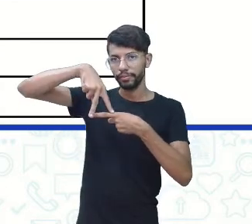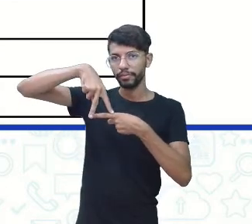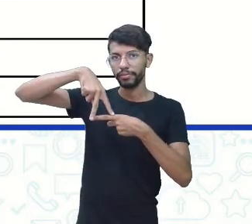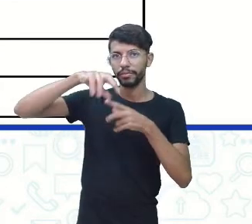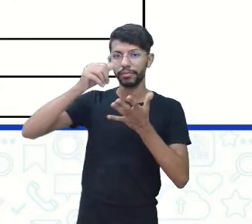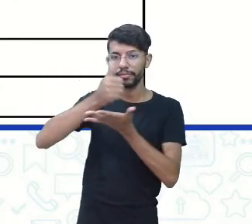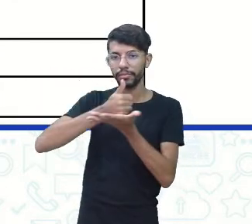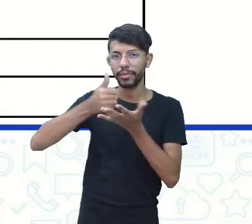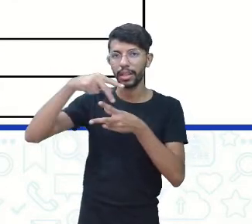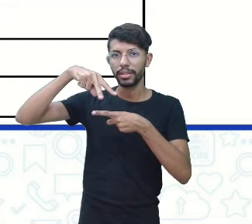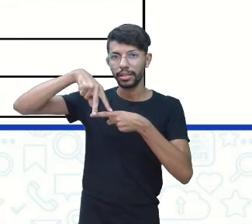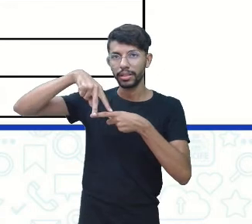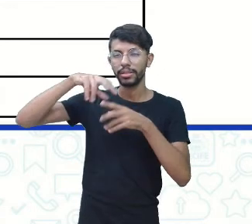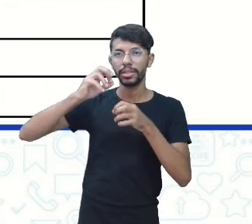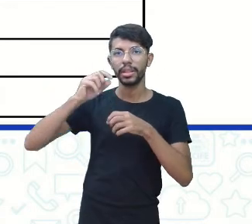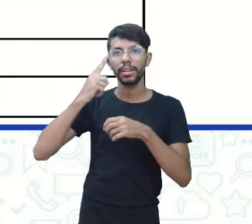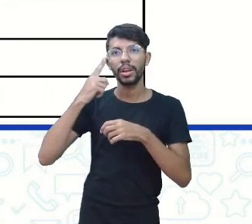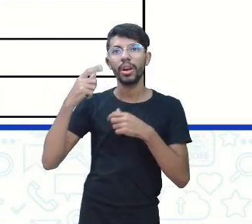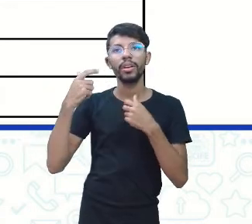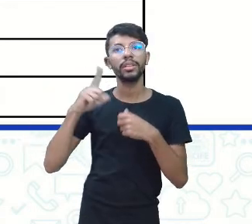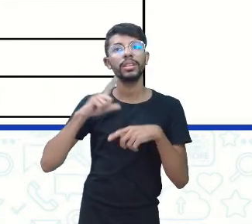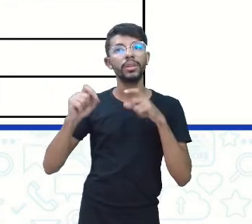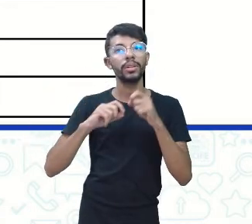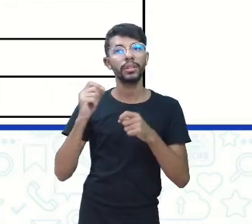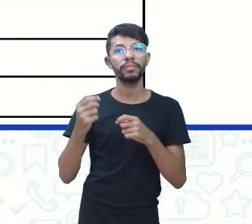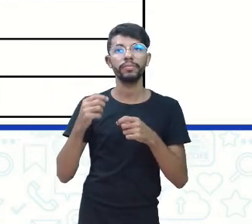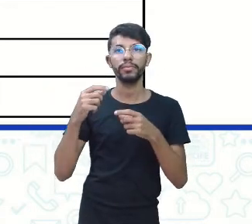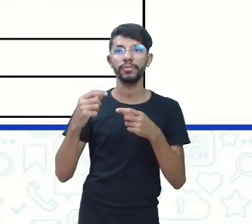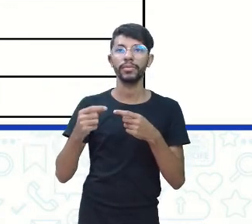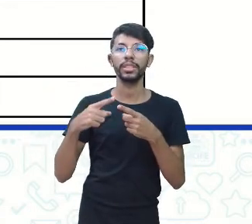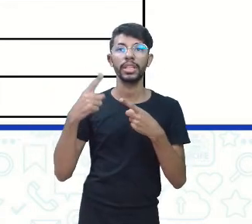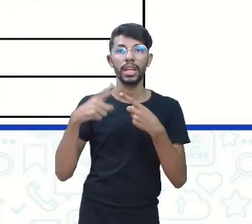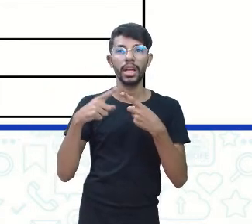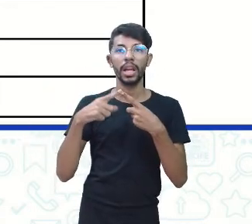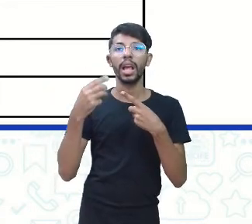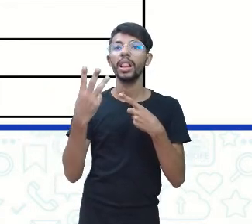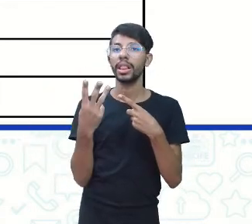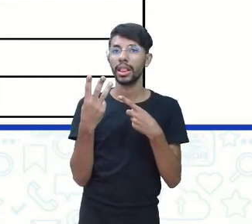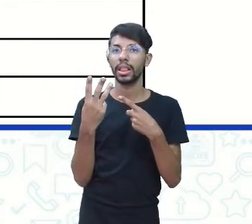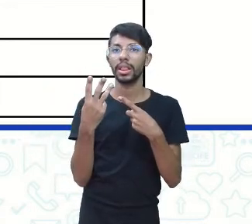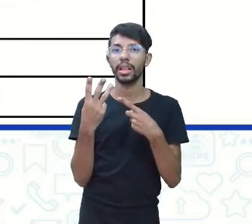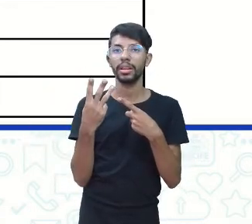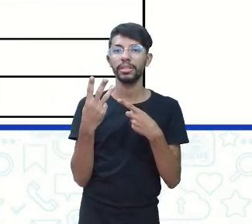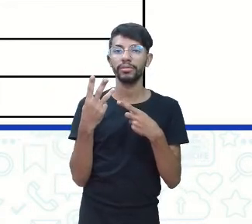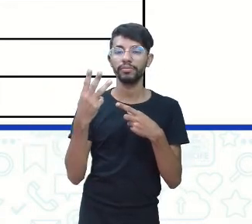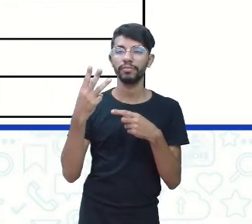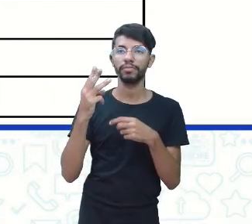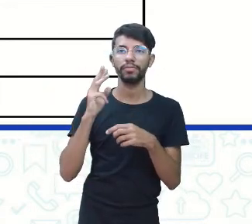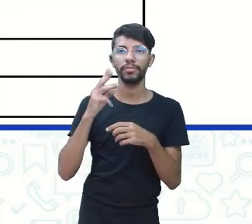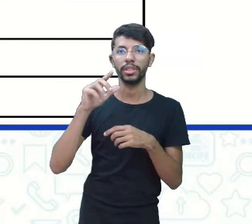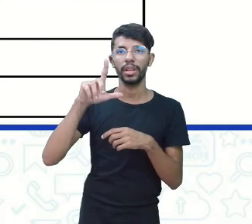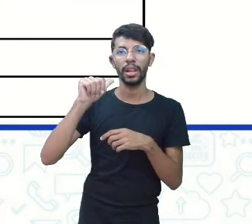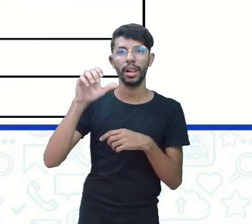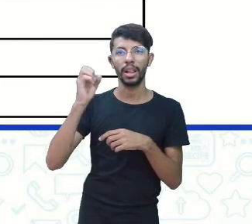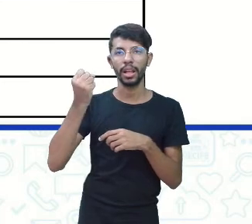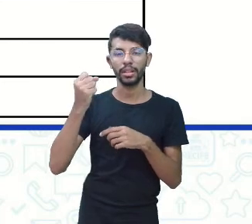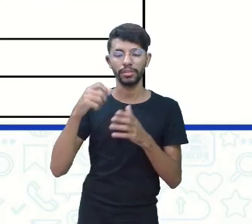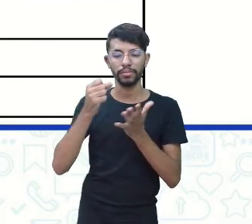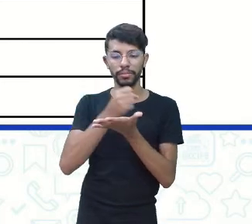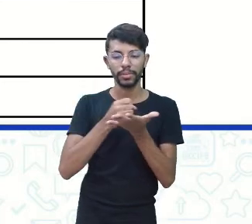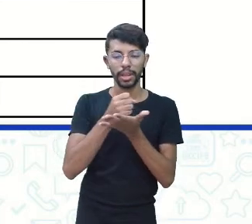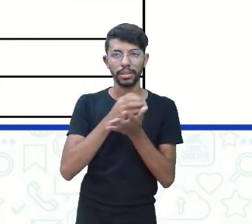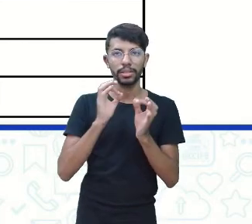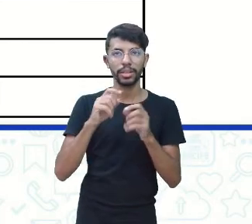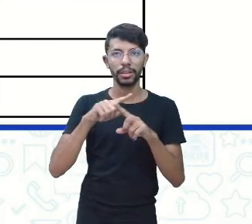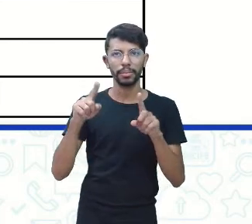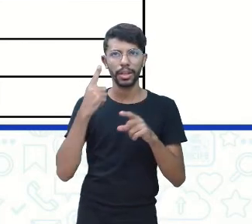de base triangular, eu tenho 3 lados na minha base, né? É um triângulo, então são 3 lados. Mas olha a quantidade